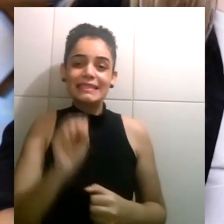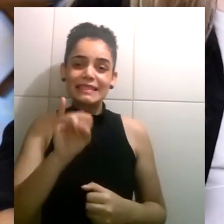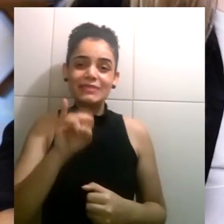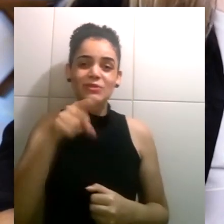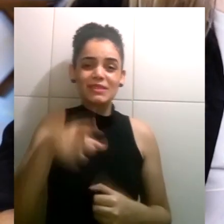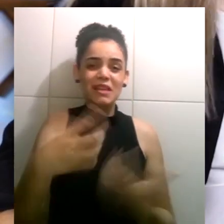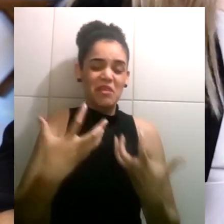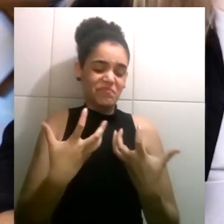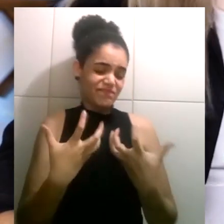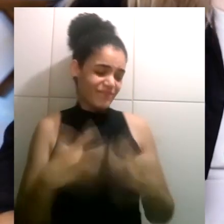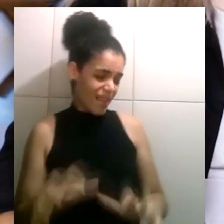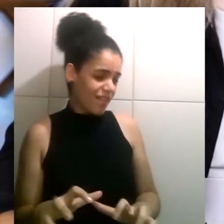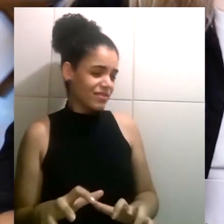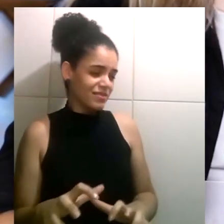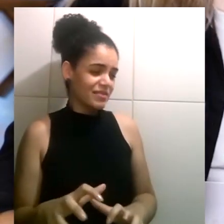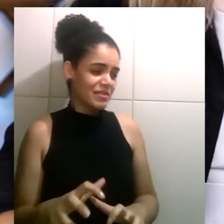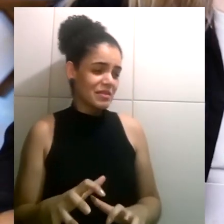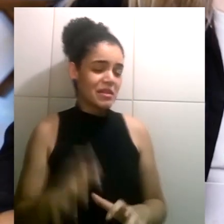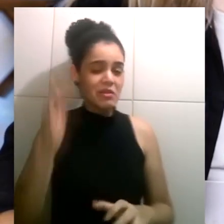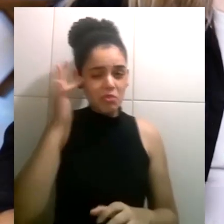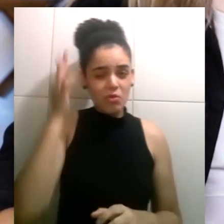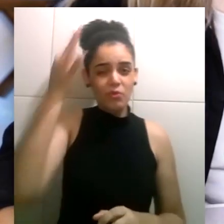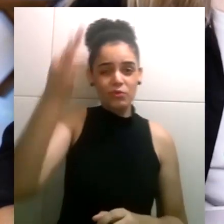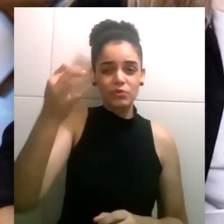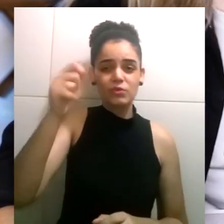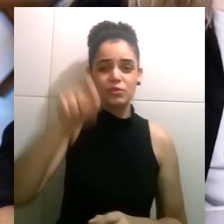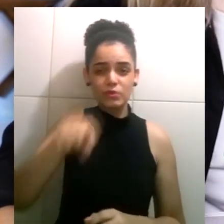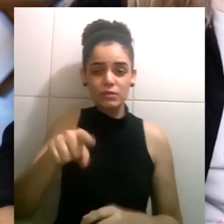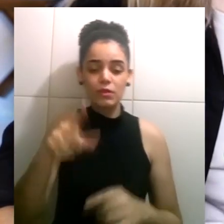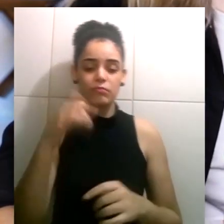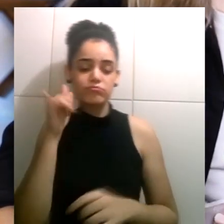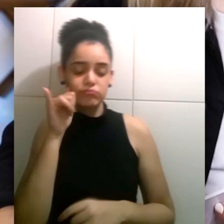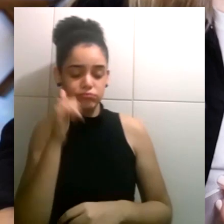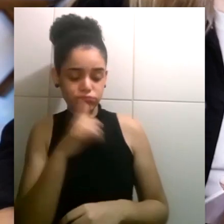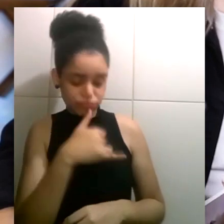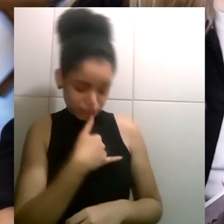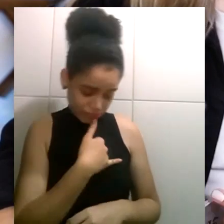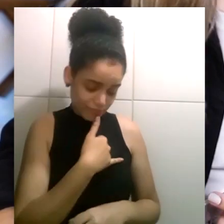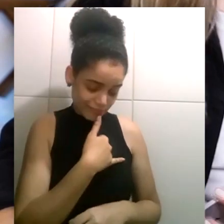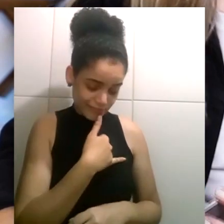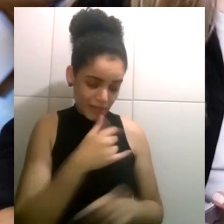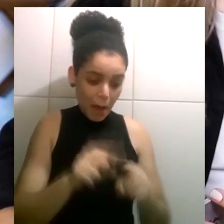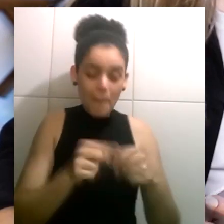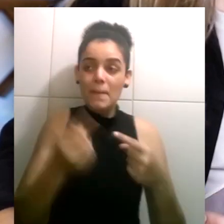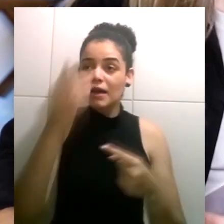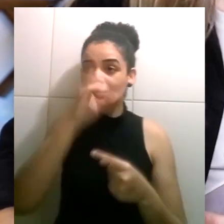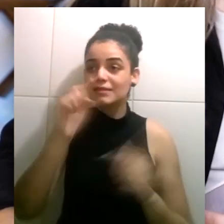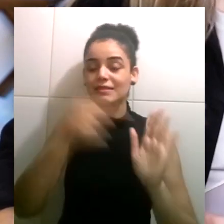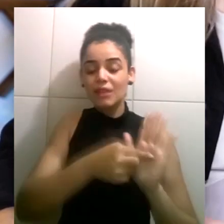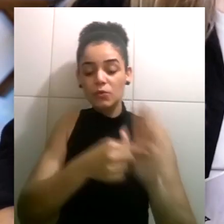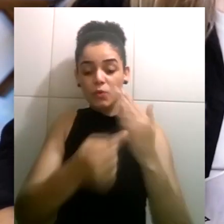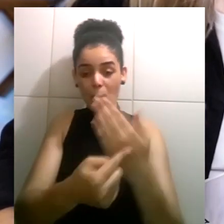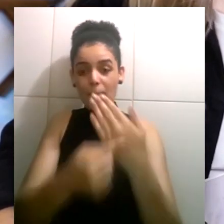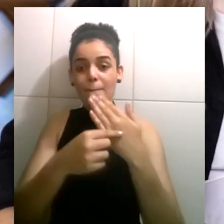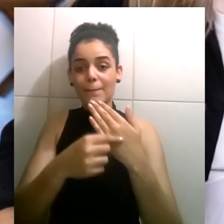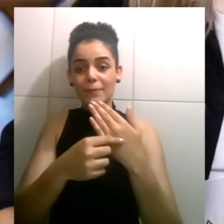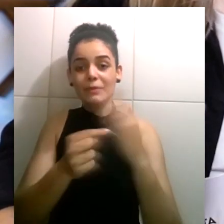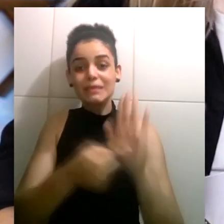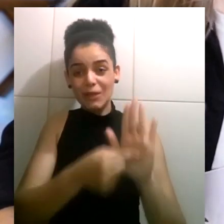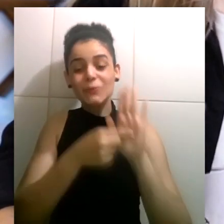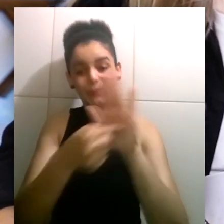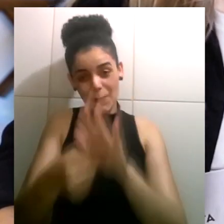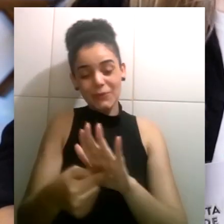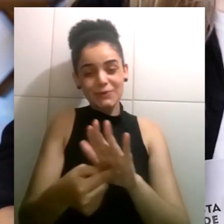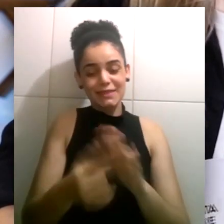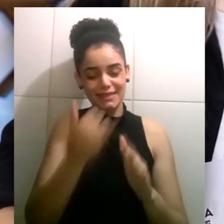daí periga, né? Num tempo futuro, você tá abatido, tá deprimido e não entender da onde veio. Mas o que Deus me mostrou durante aquele momento